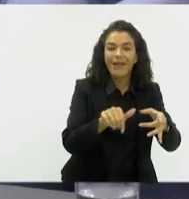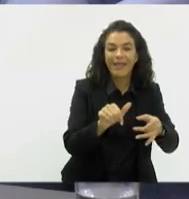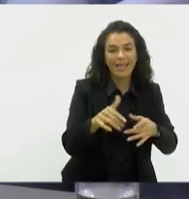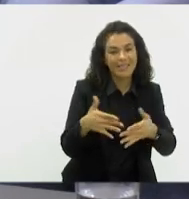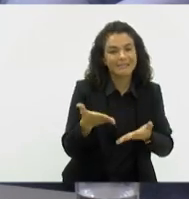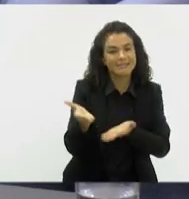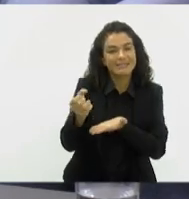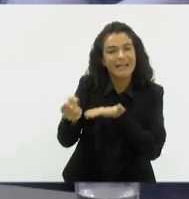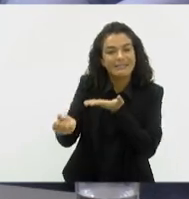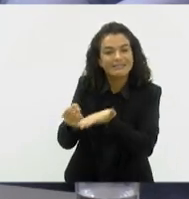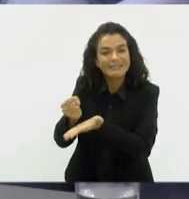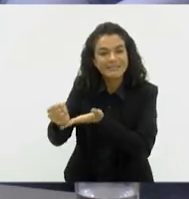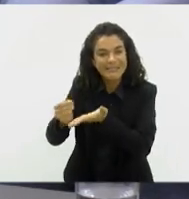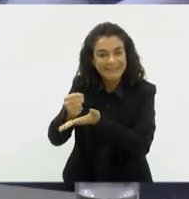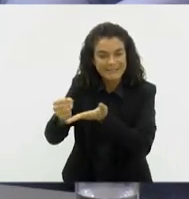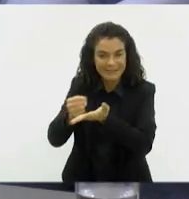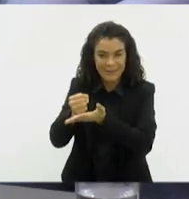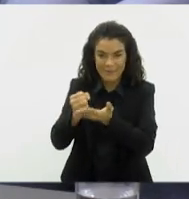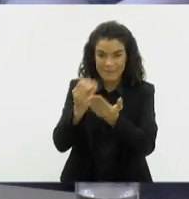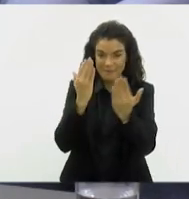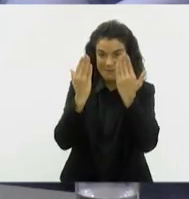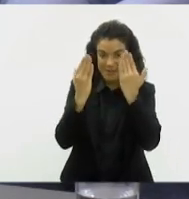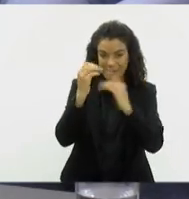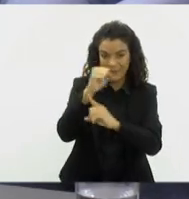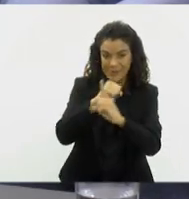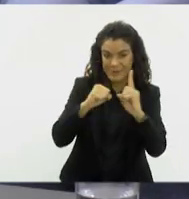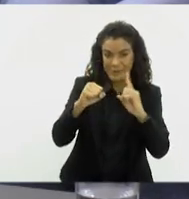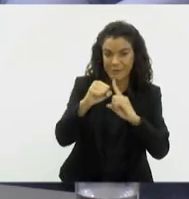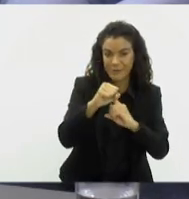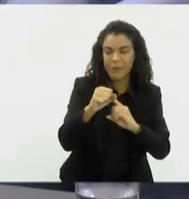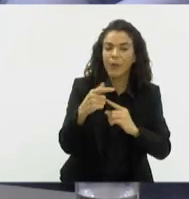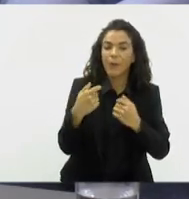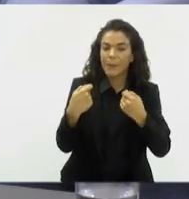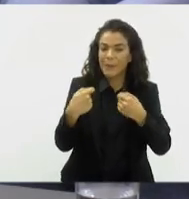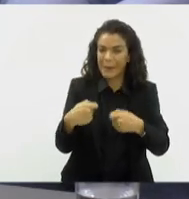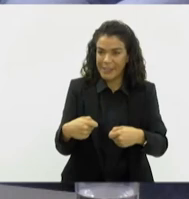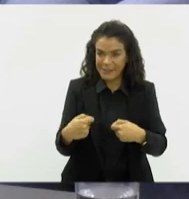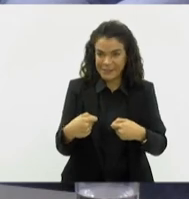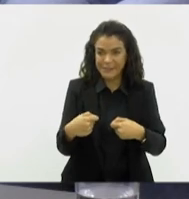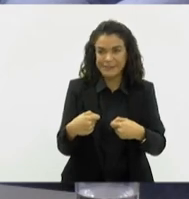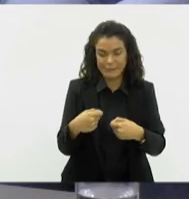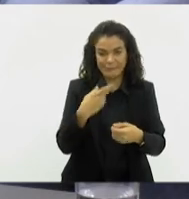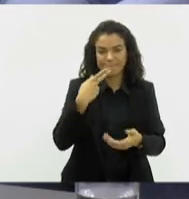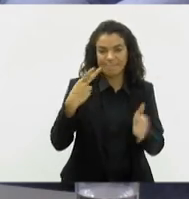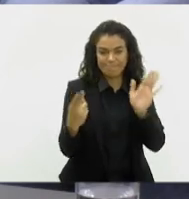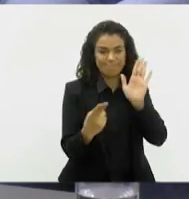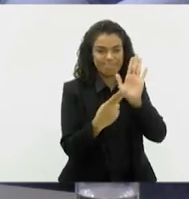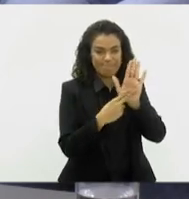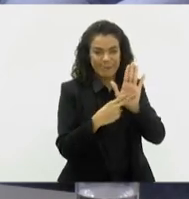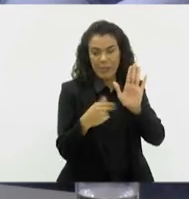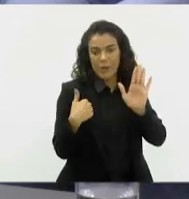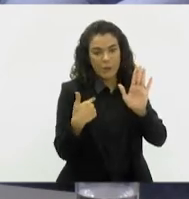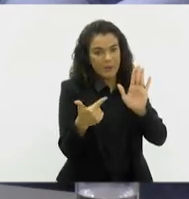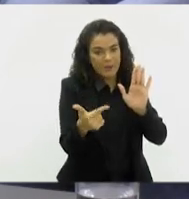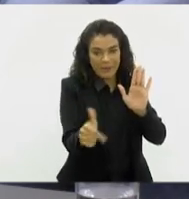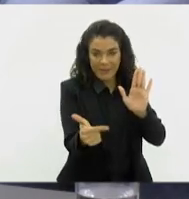atenção psicossocial. E quando vocês falam da construção do currículo, eu vou precisar admitir que, de fato, talvez eu não